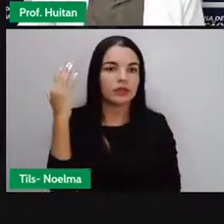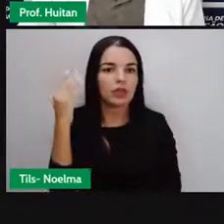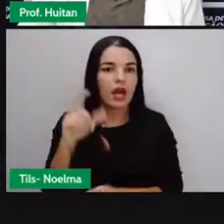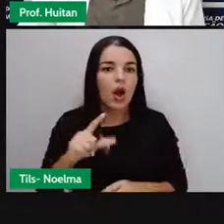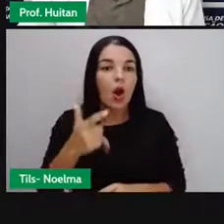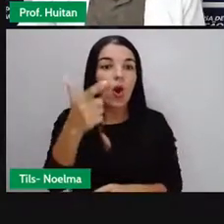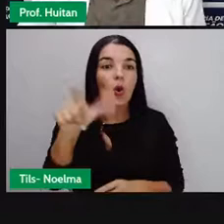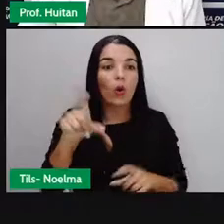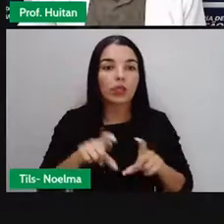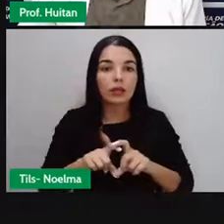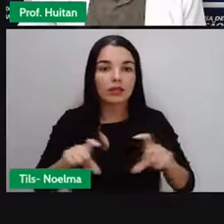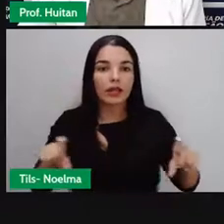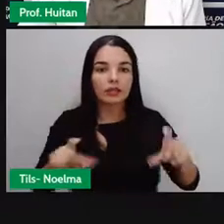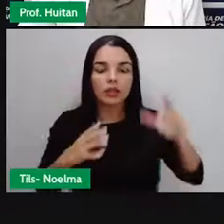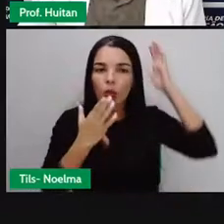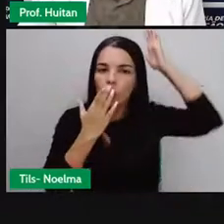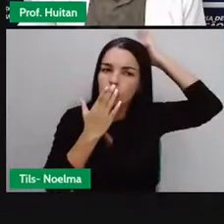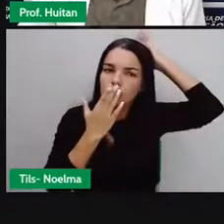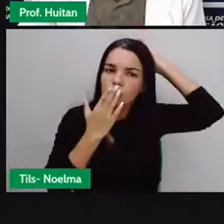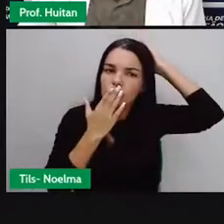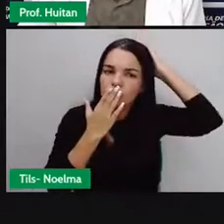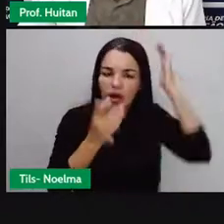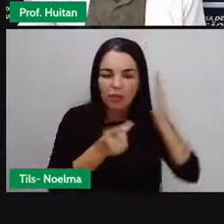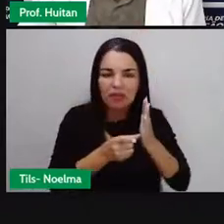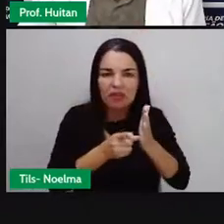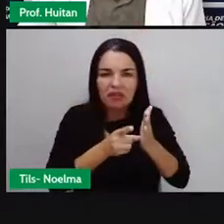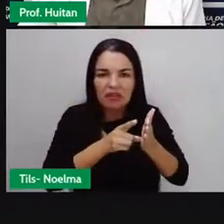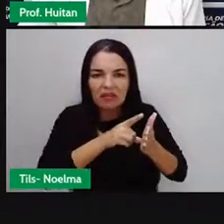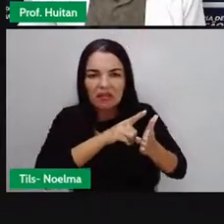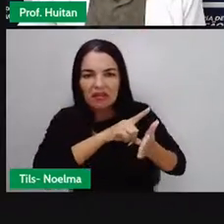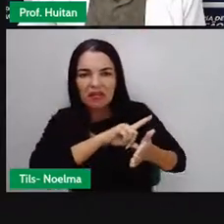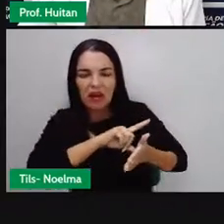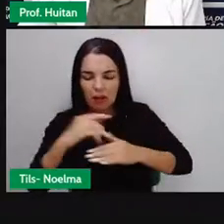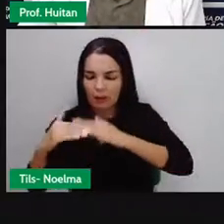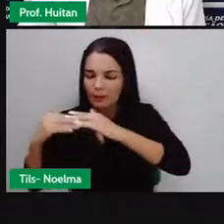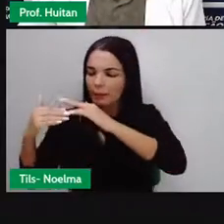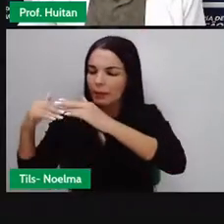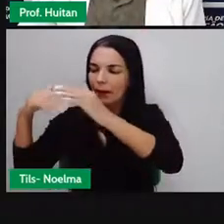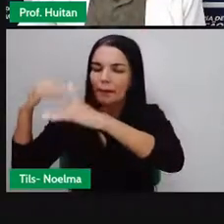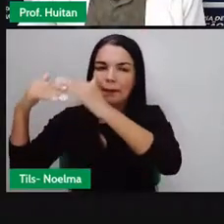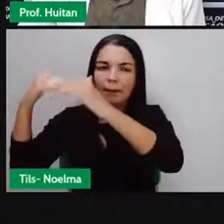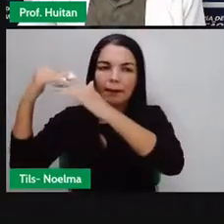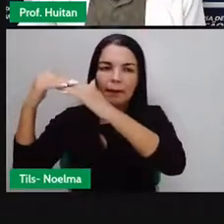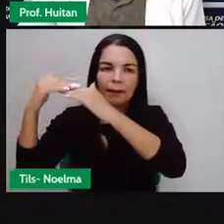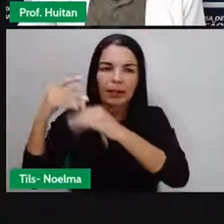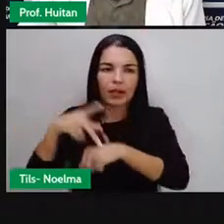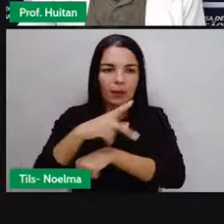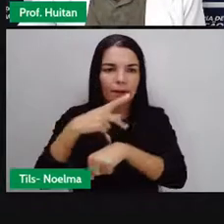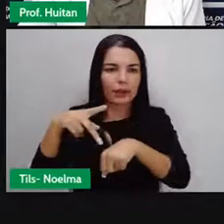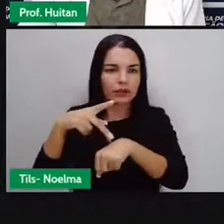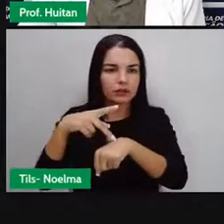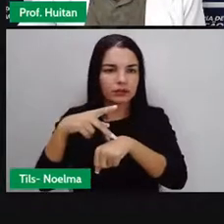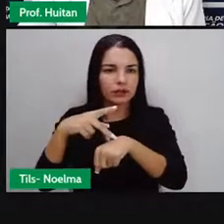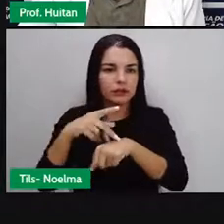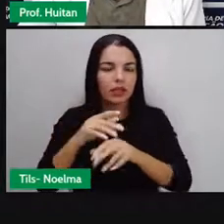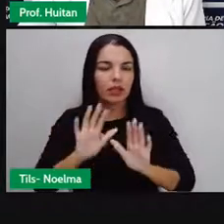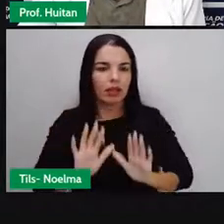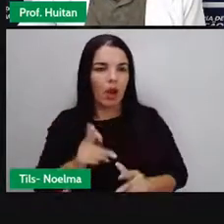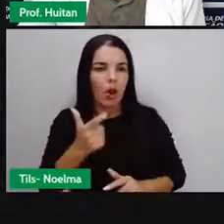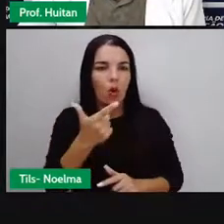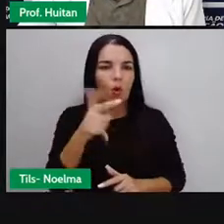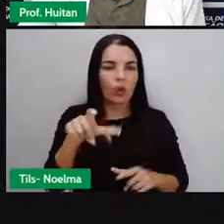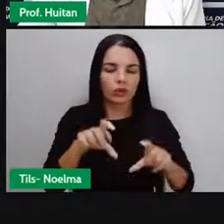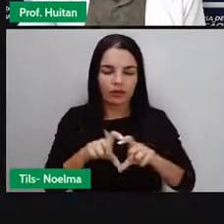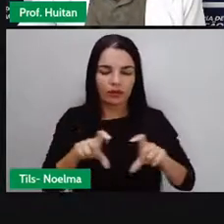nos atrasam? Não é? Atrasam o desenvolvimento desse país. Os índios estão perdendo a sua cultura. Nós vimos no